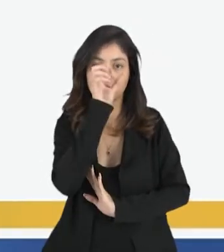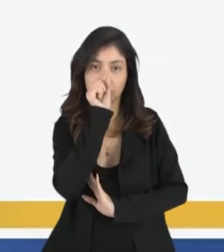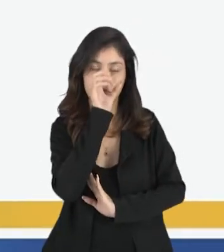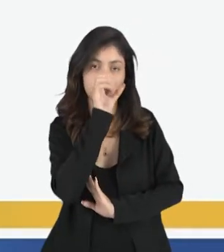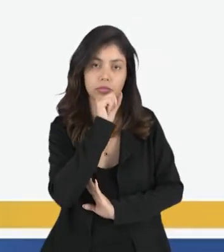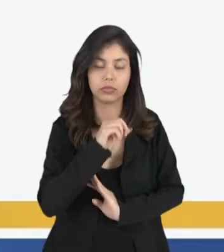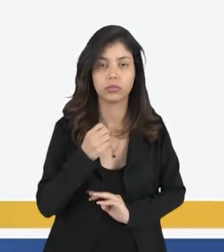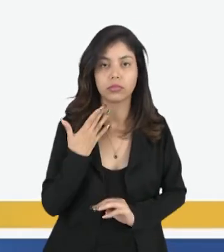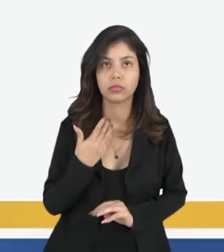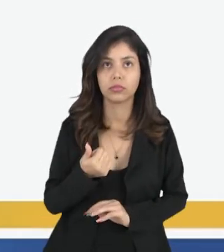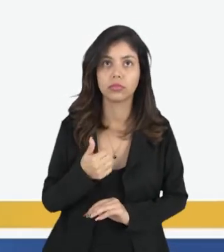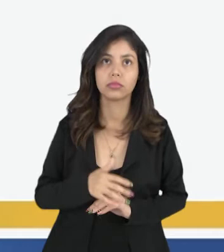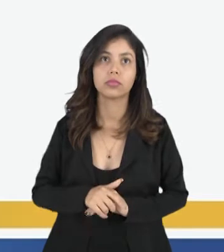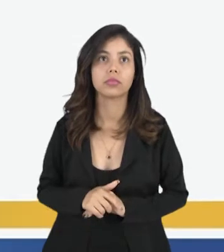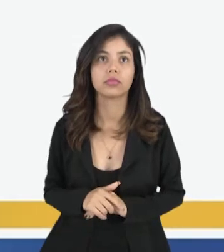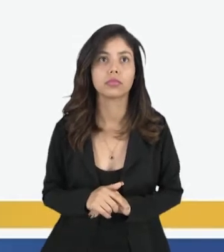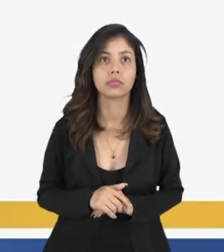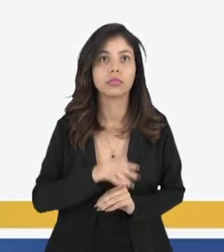tudo bem?